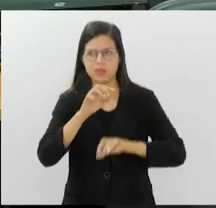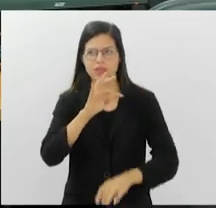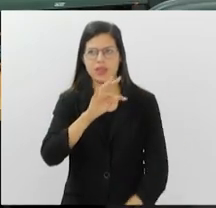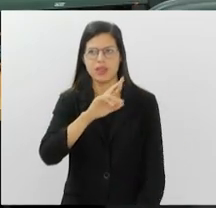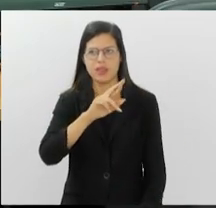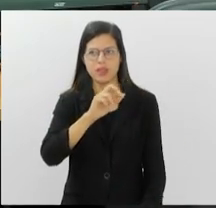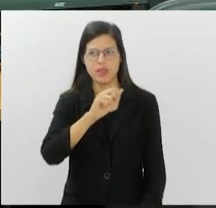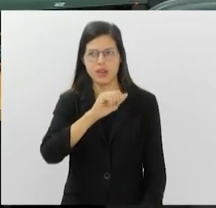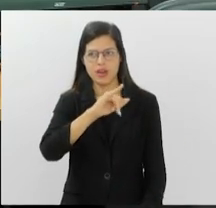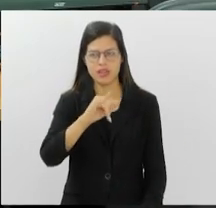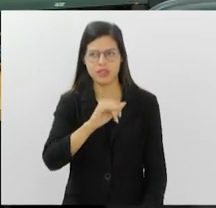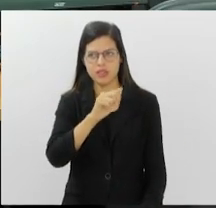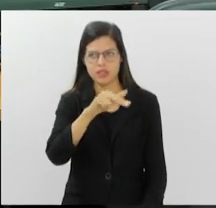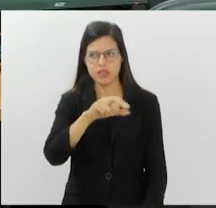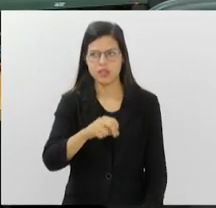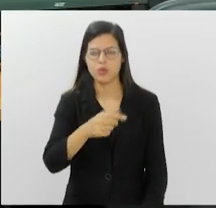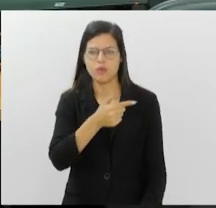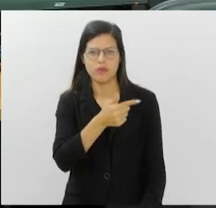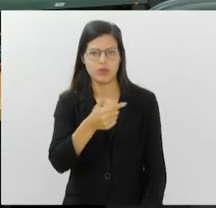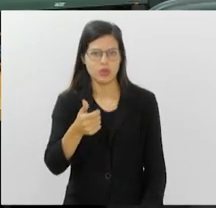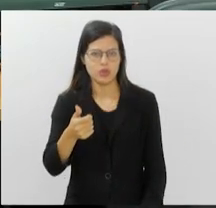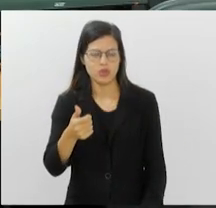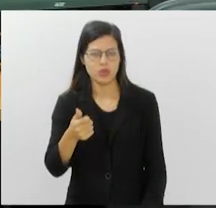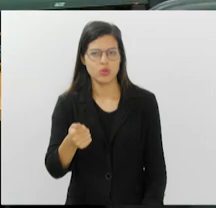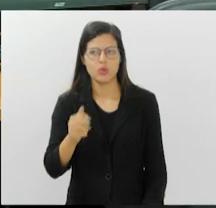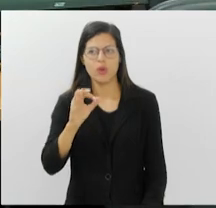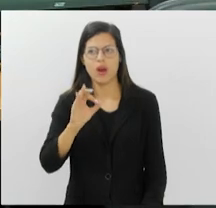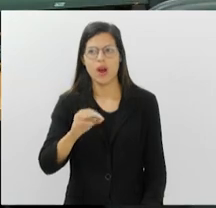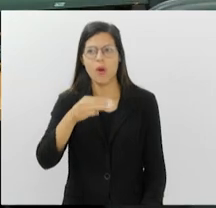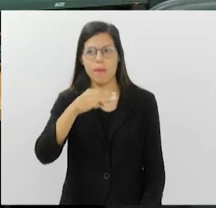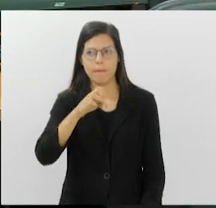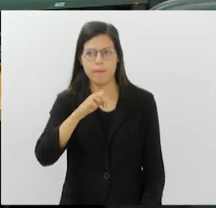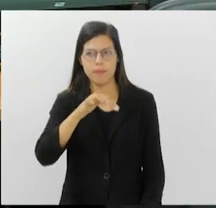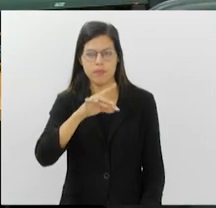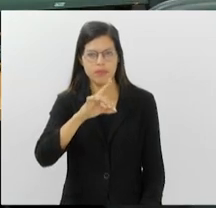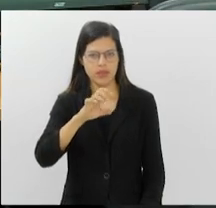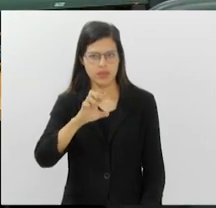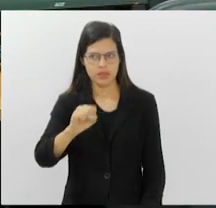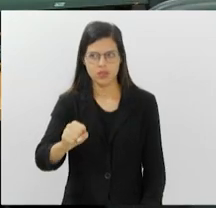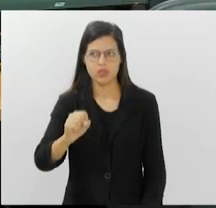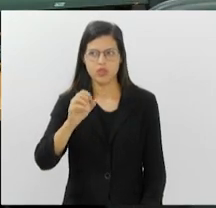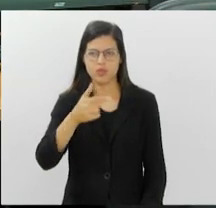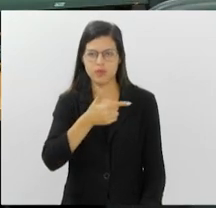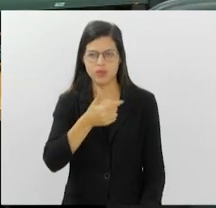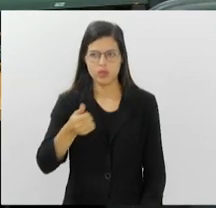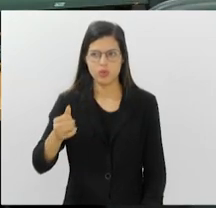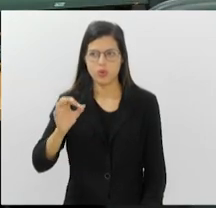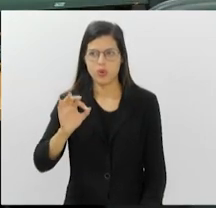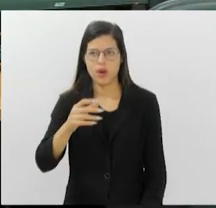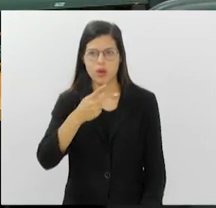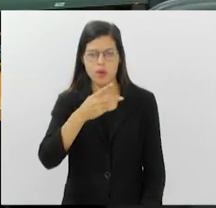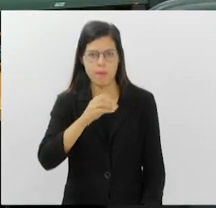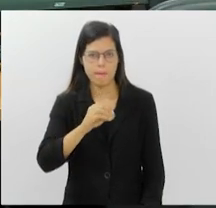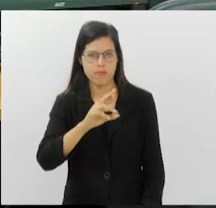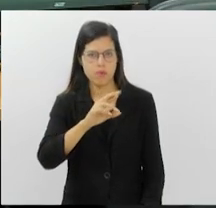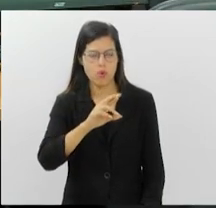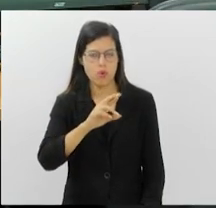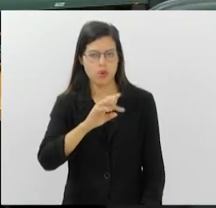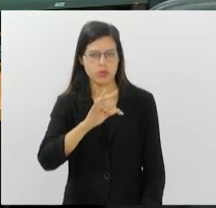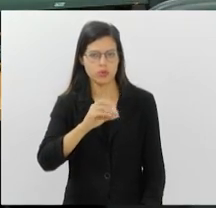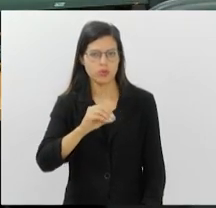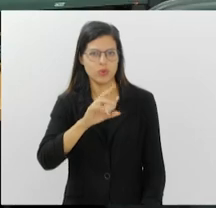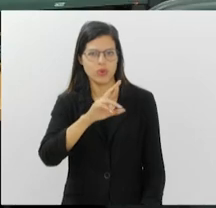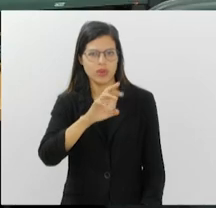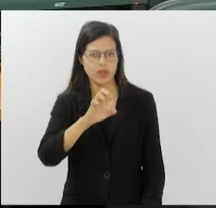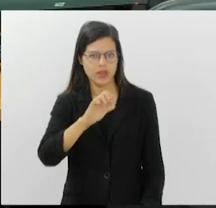de Moraes também nublado, 21 graus. Mendes também nublado, 21 graus. E Porto Real, nublado com 23 graus. Vamos